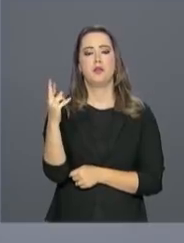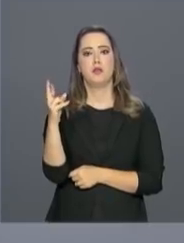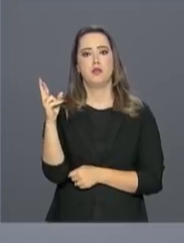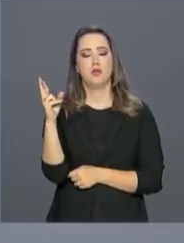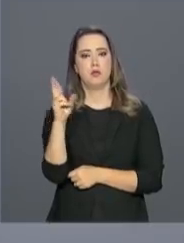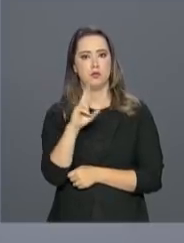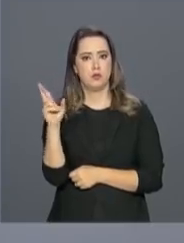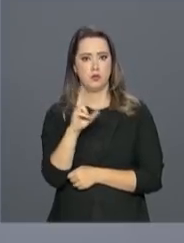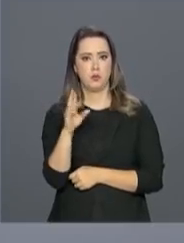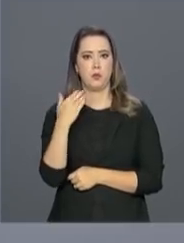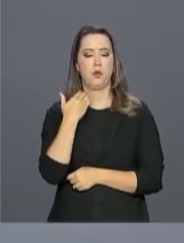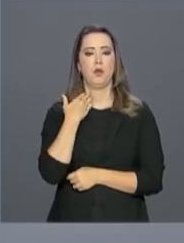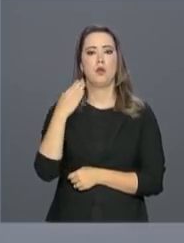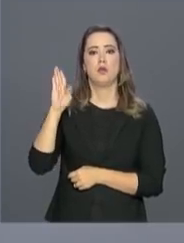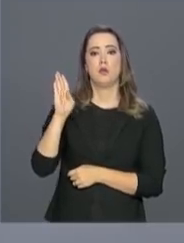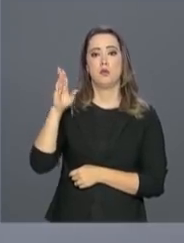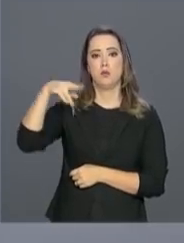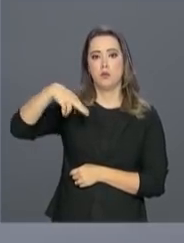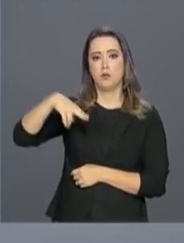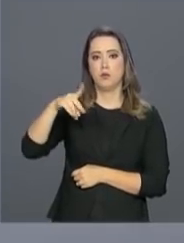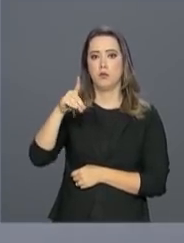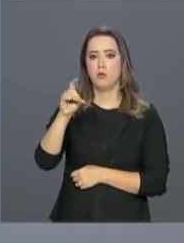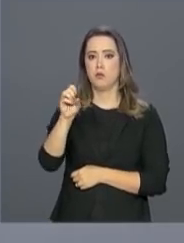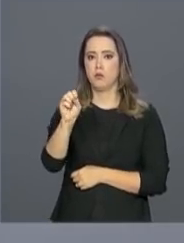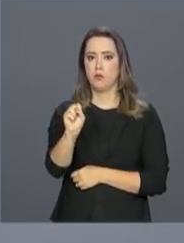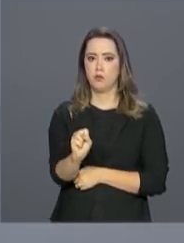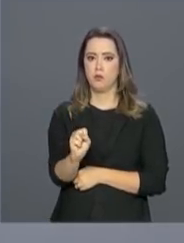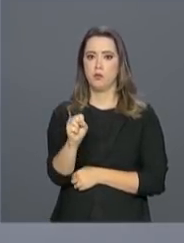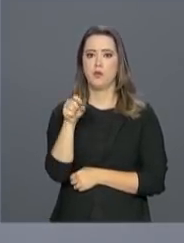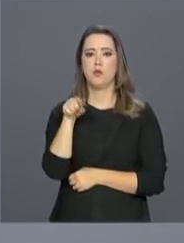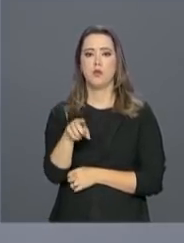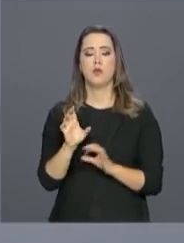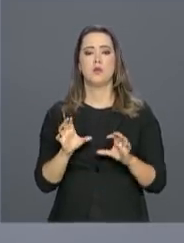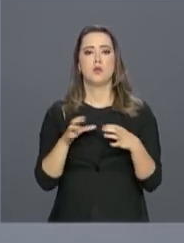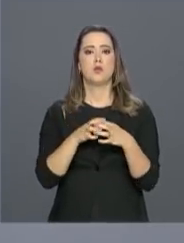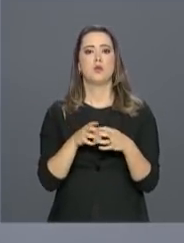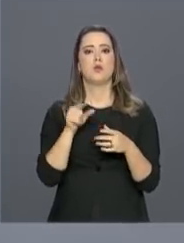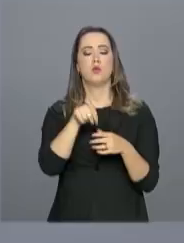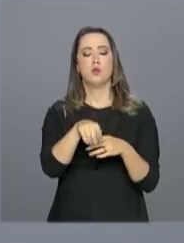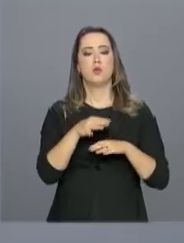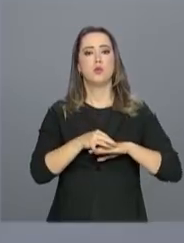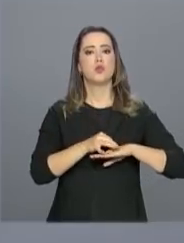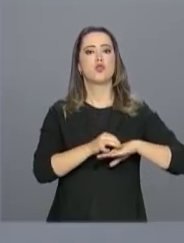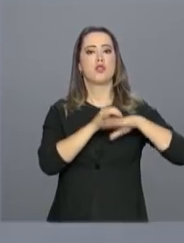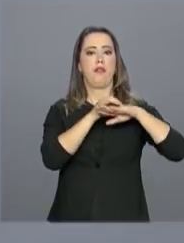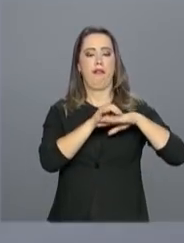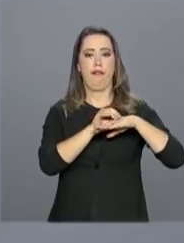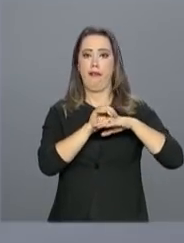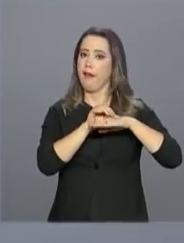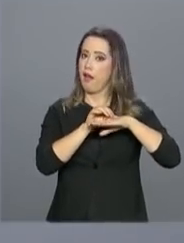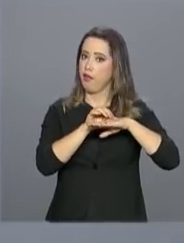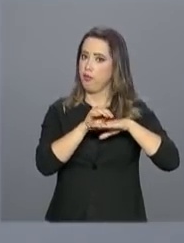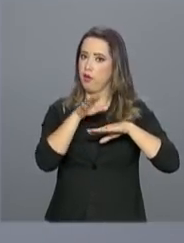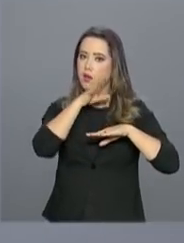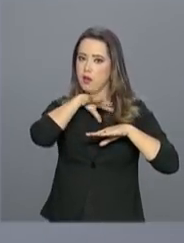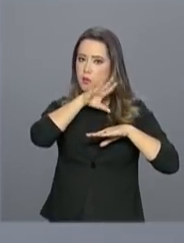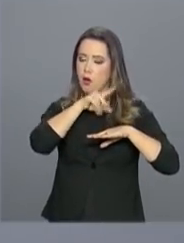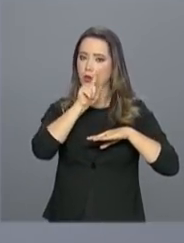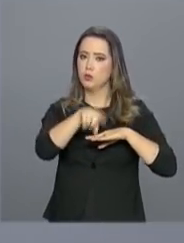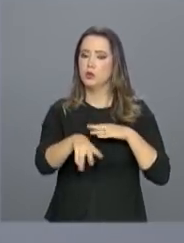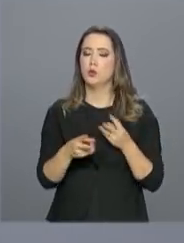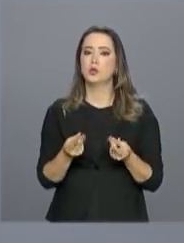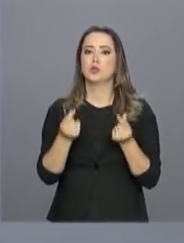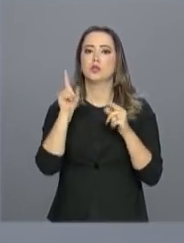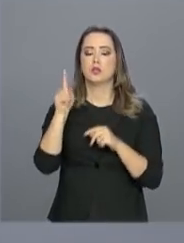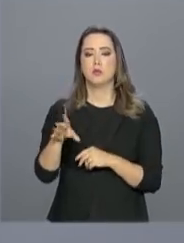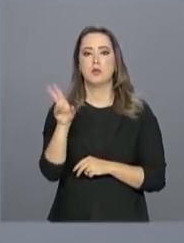do banco nacional de desenvolvimento econômico e social para empresas do setor de proteína animal os recursos são para